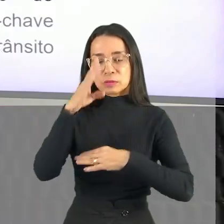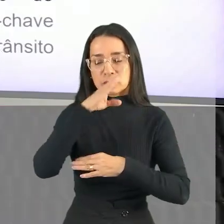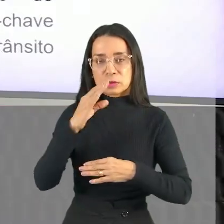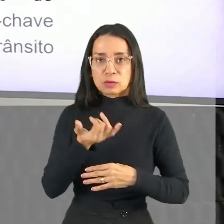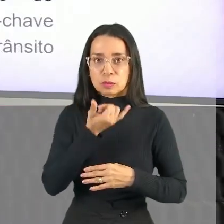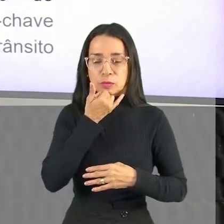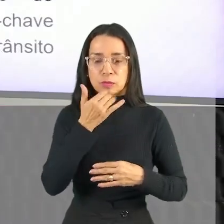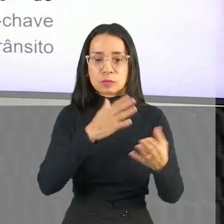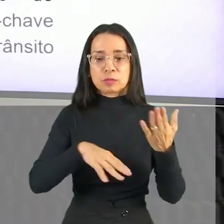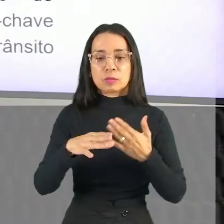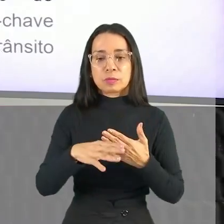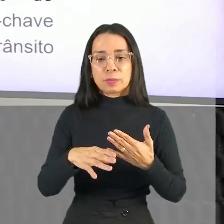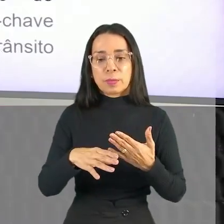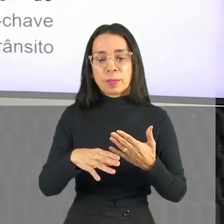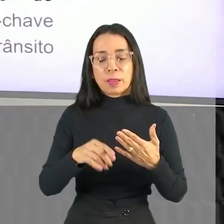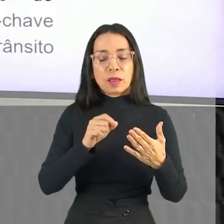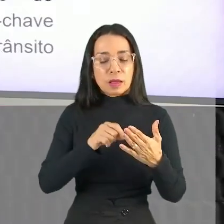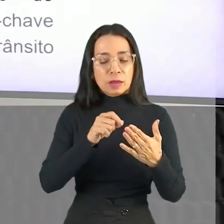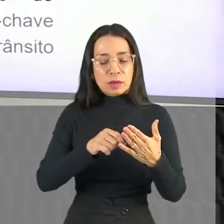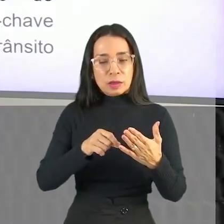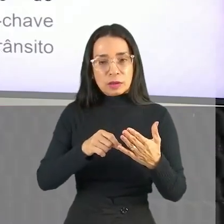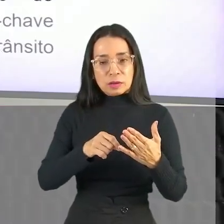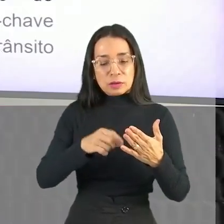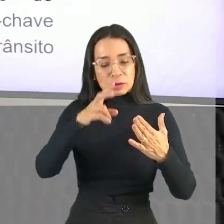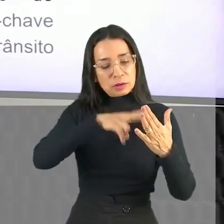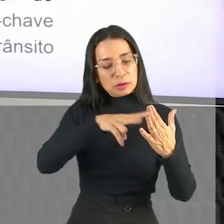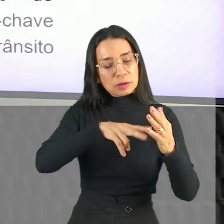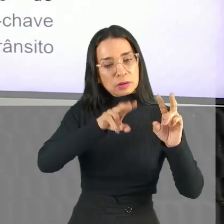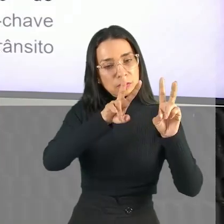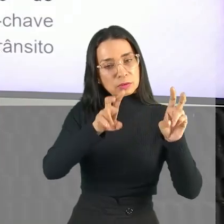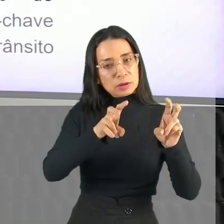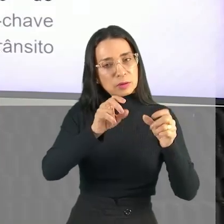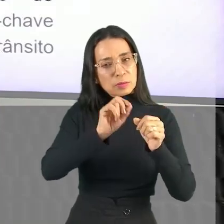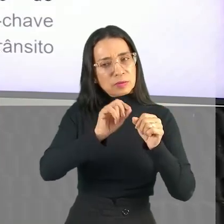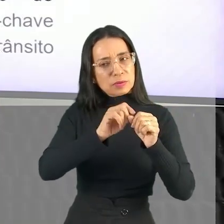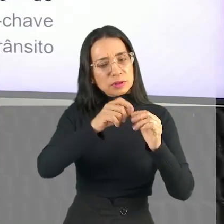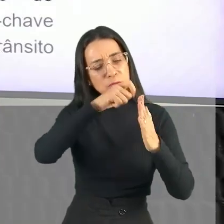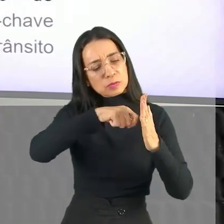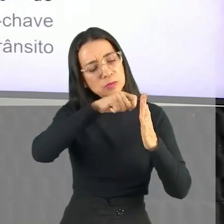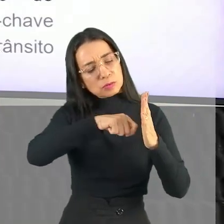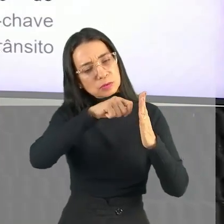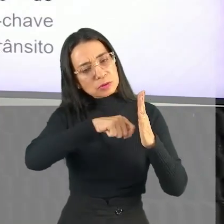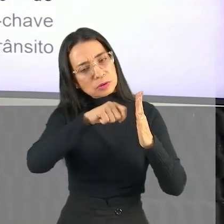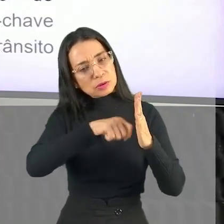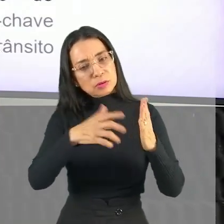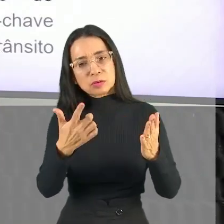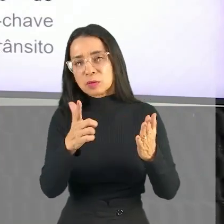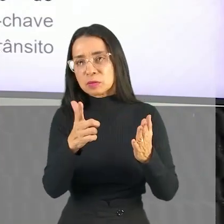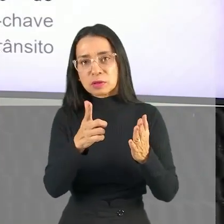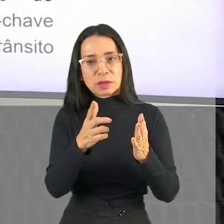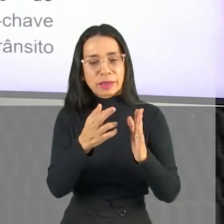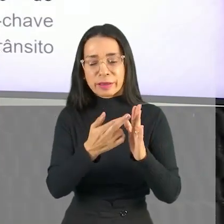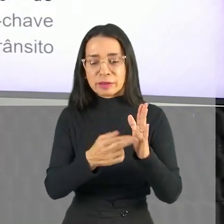fazendo anotações. Gente, não existe redação sem rabisco, sem você estar escrevendo o tempo todo. Então, aquela parte